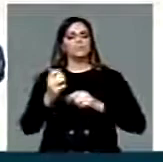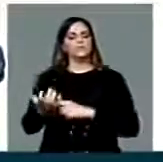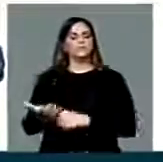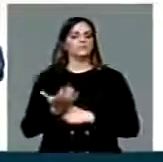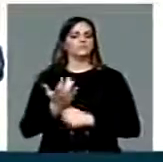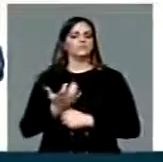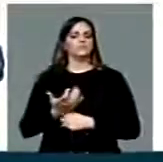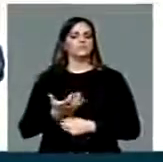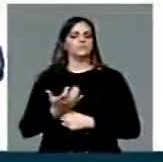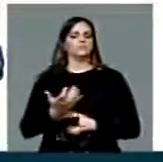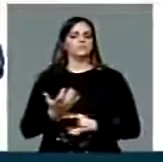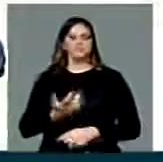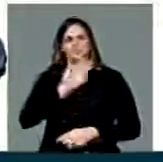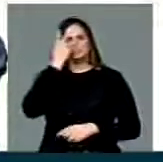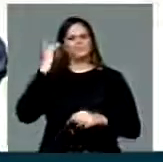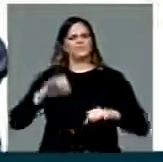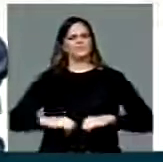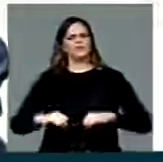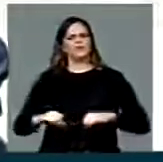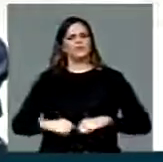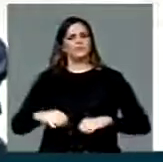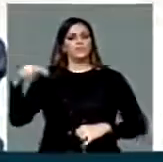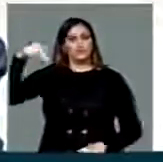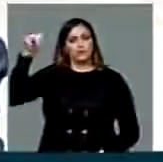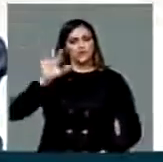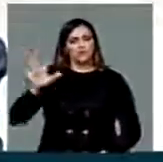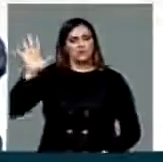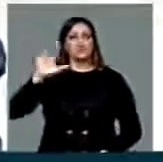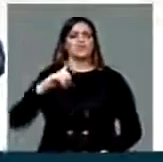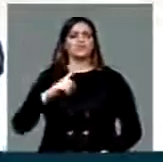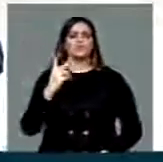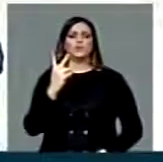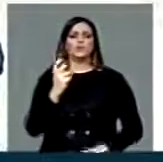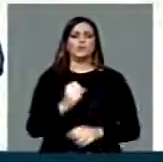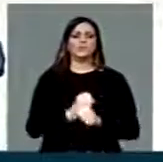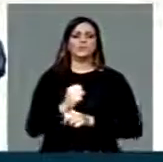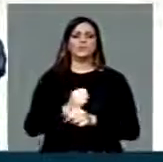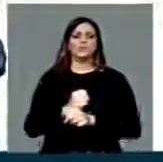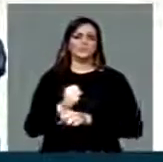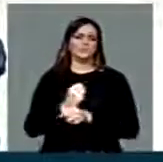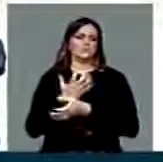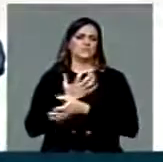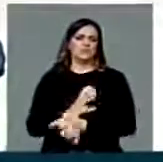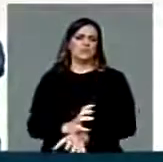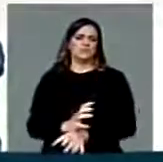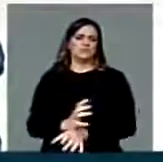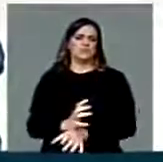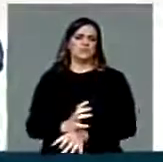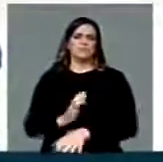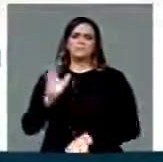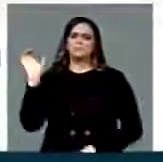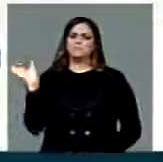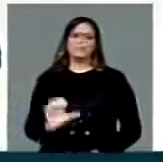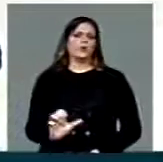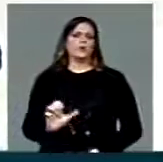os homens do sertão que enfrentaram no Nordeste 2 anos de estiagem, a